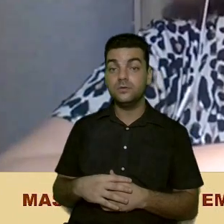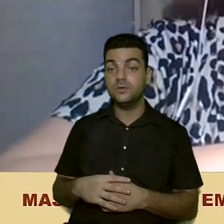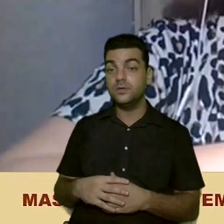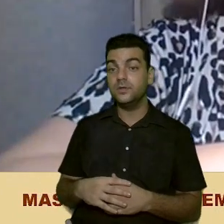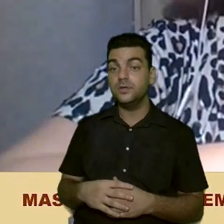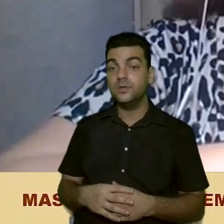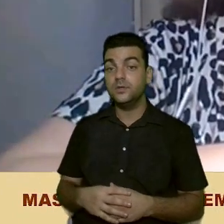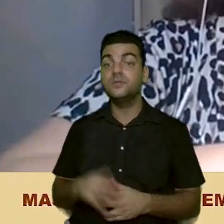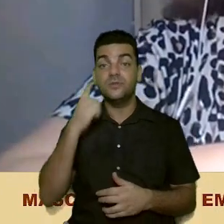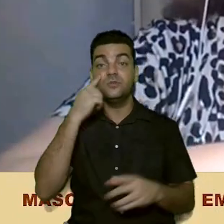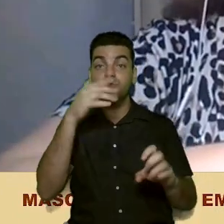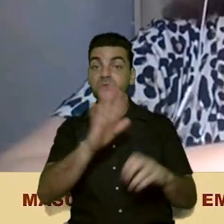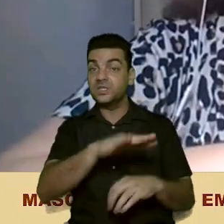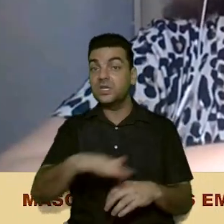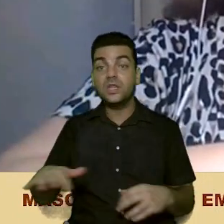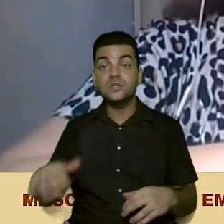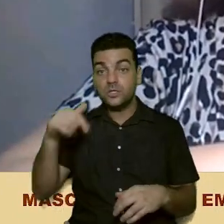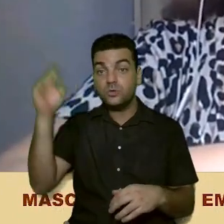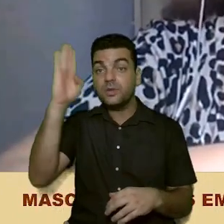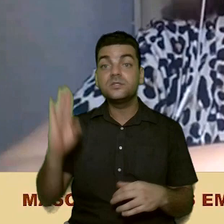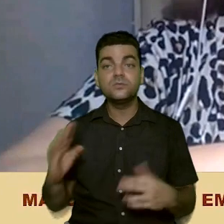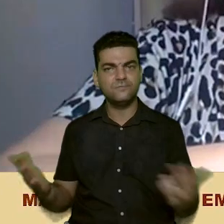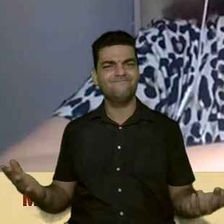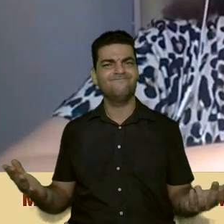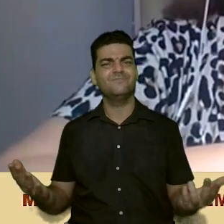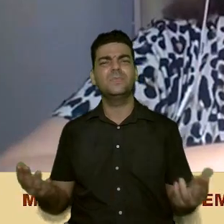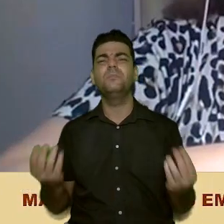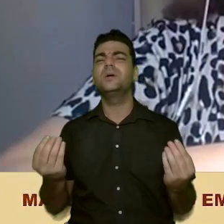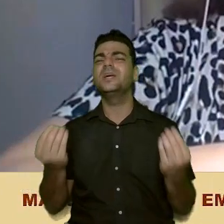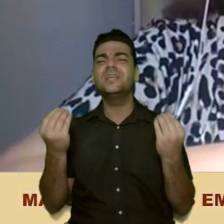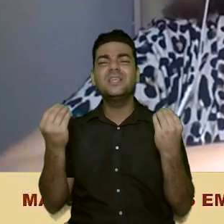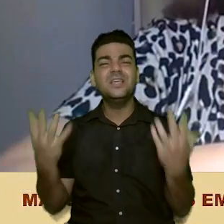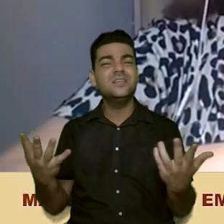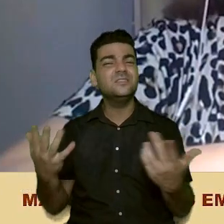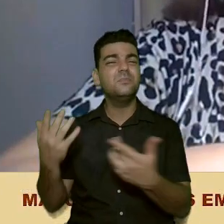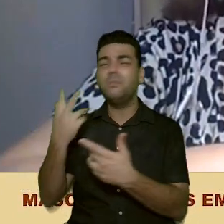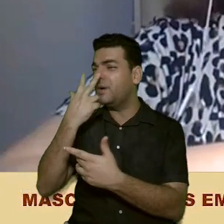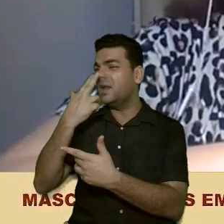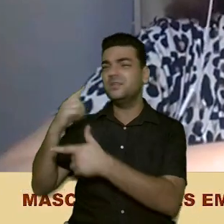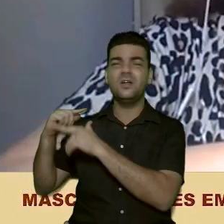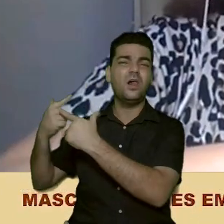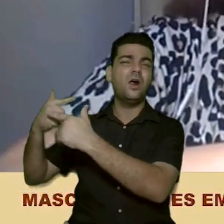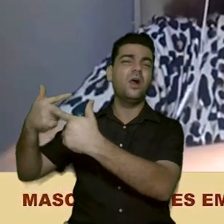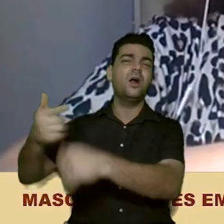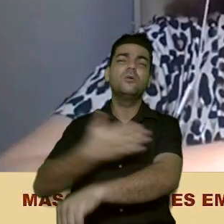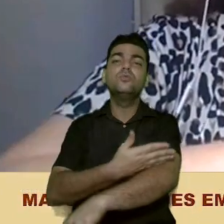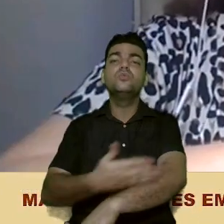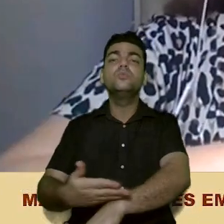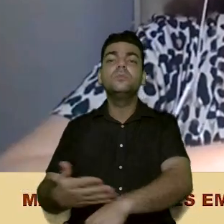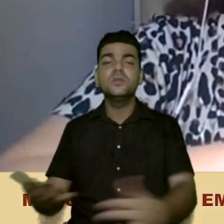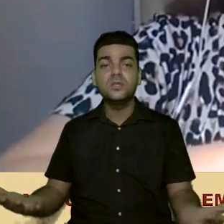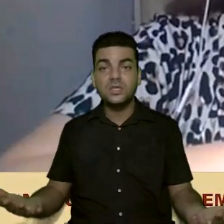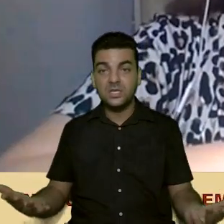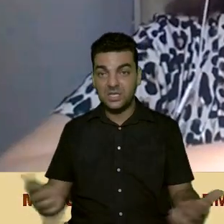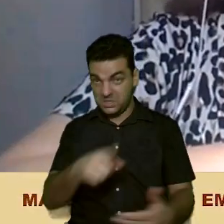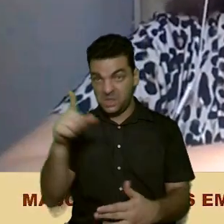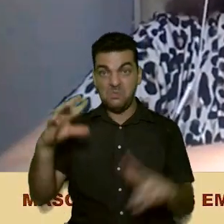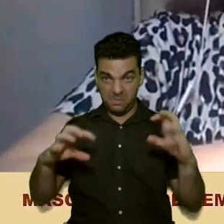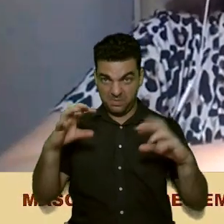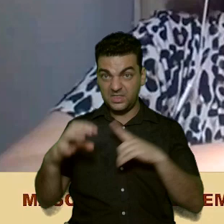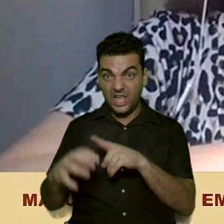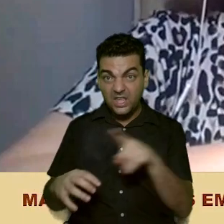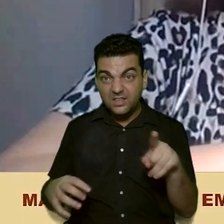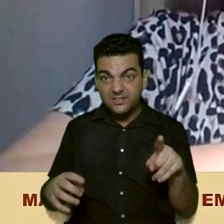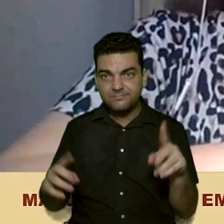do estupro de crianças no Brasil, então essa prática que é geracional, né? E ninguém fala sobre isso, né? Então,